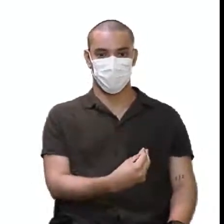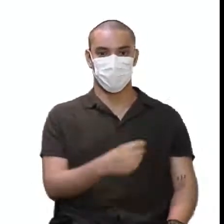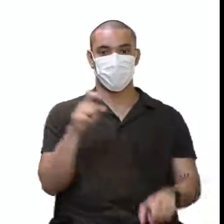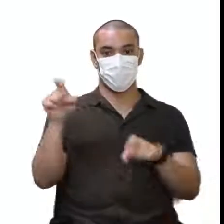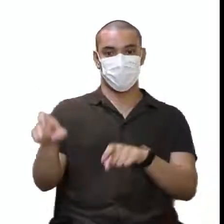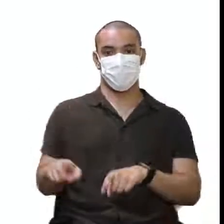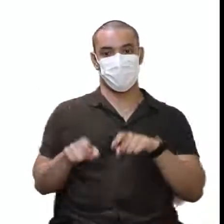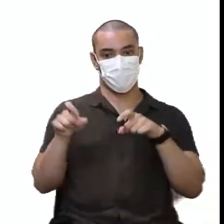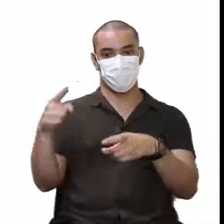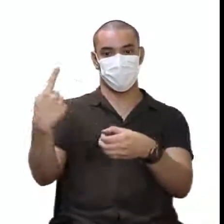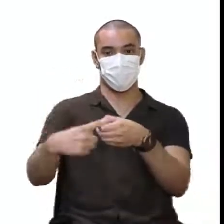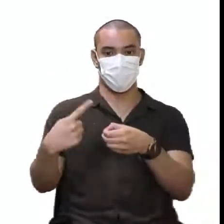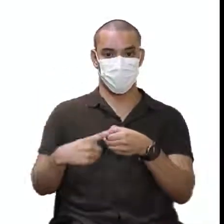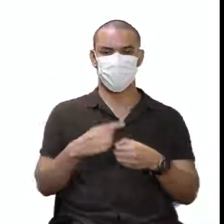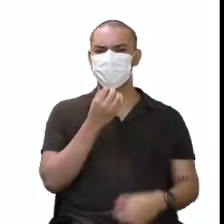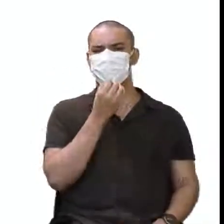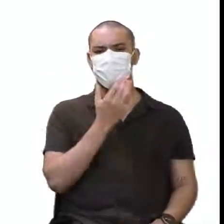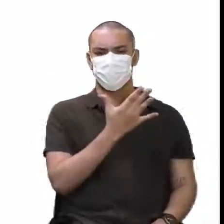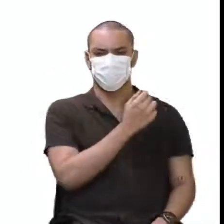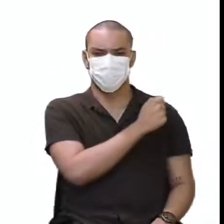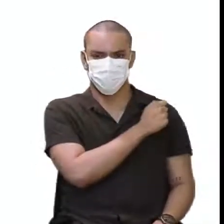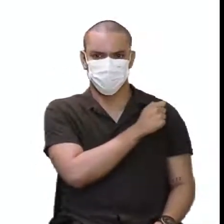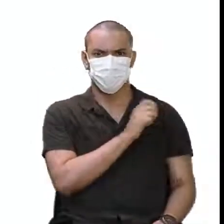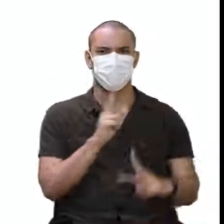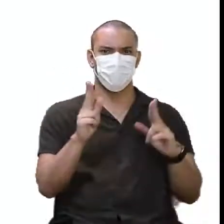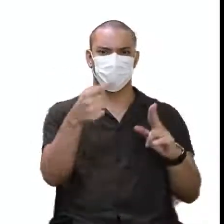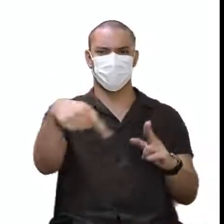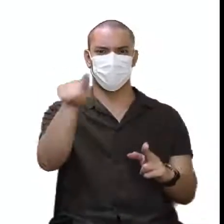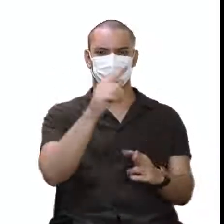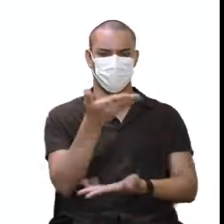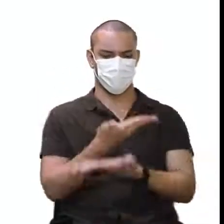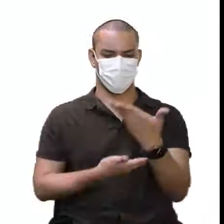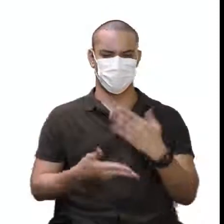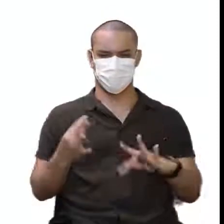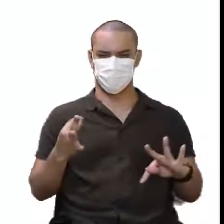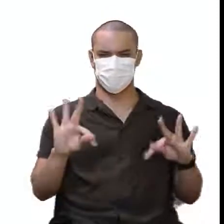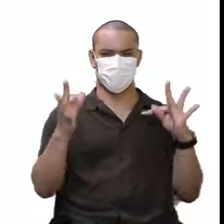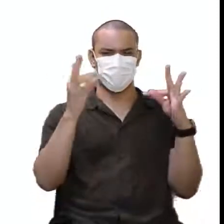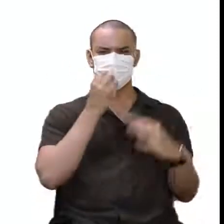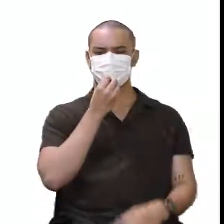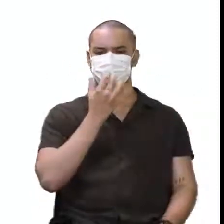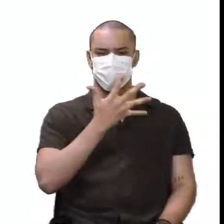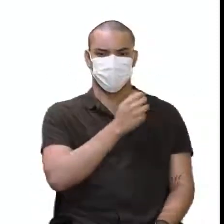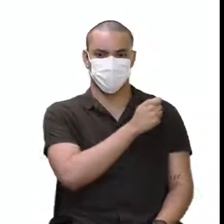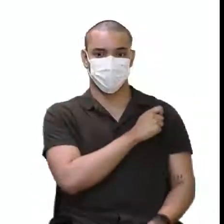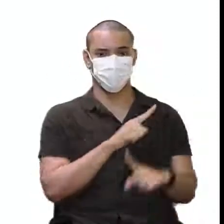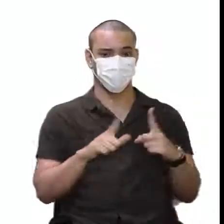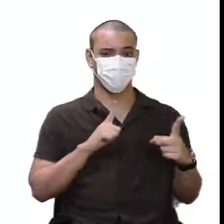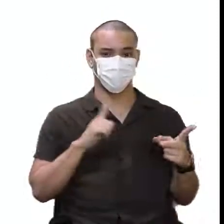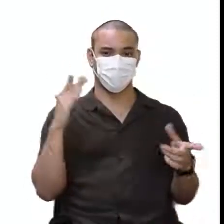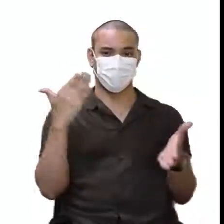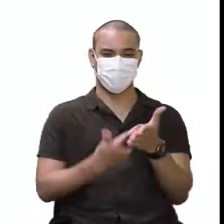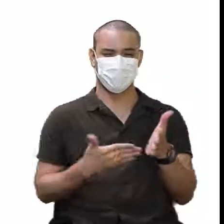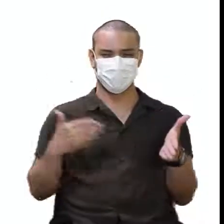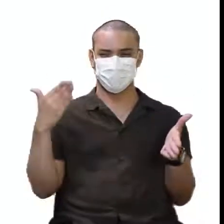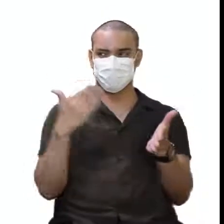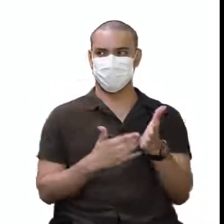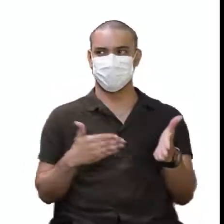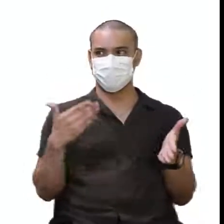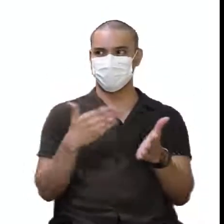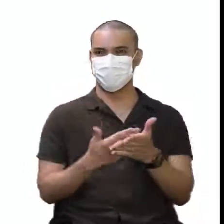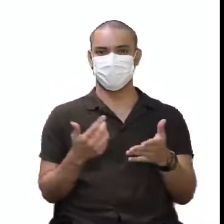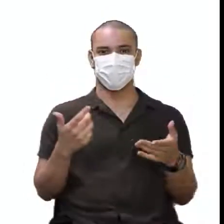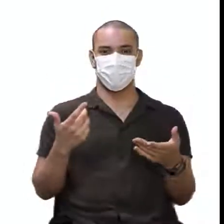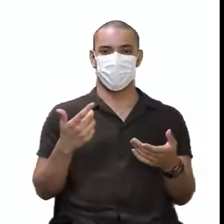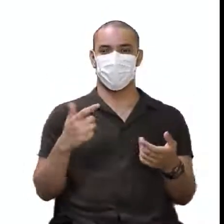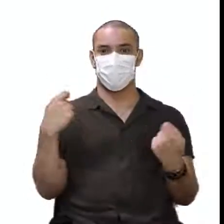e, apesar de bom aluno, como vocês, queridos alunos da mediação tecnológica, teve de superar dificuldades financeiras